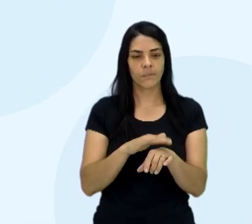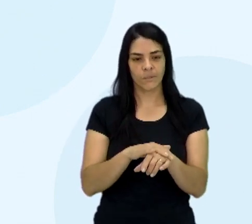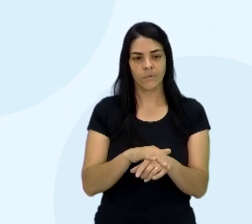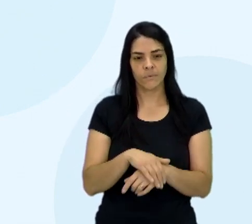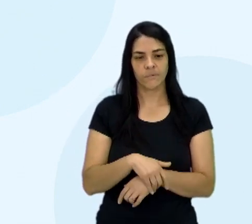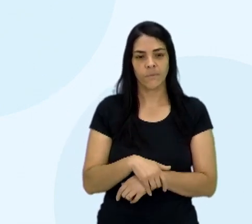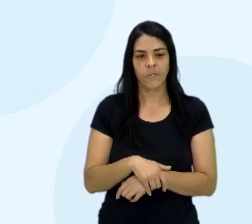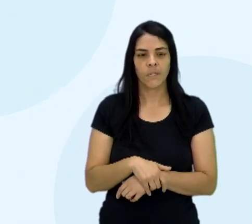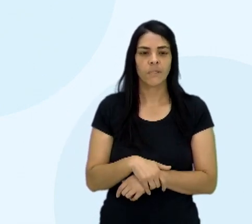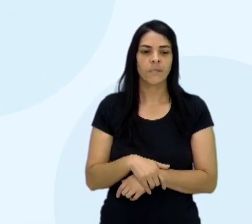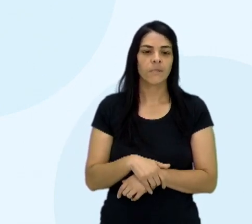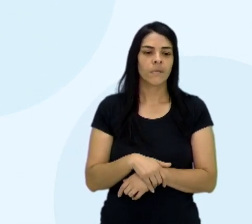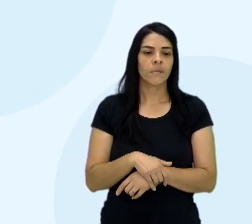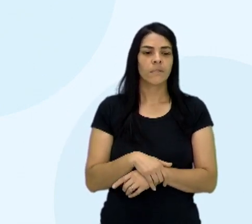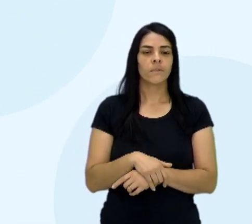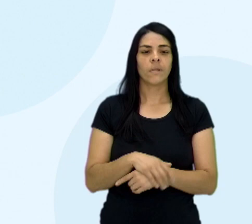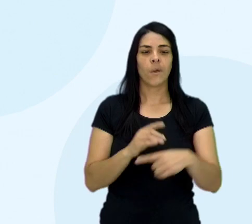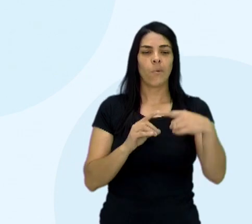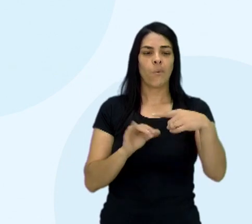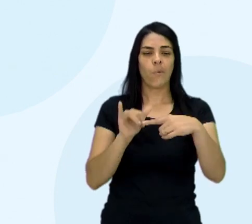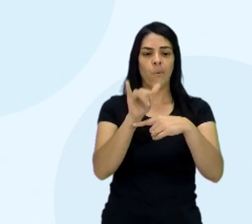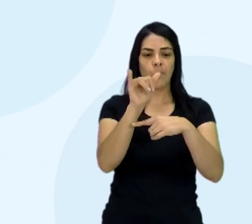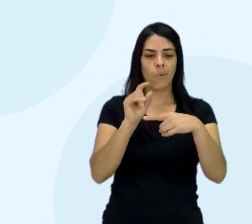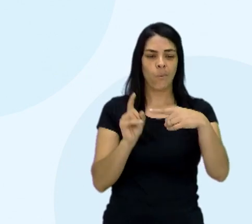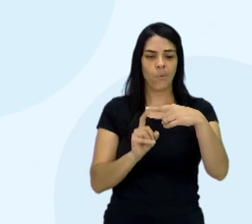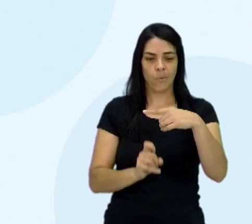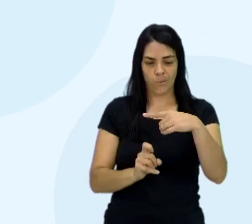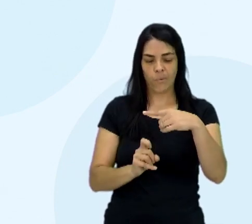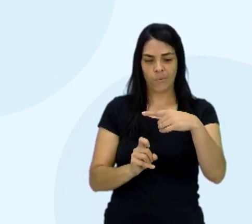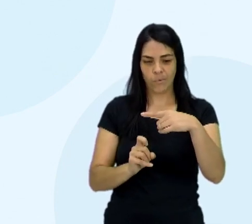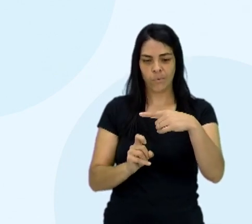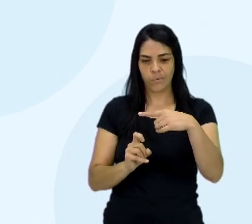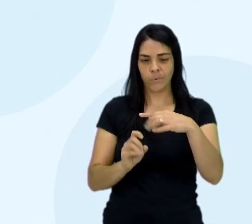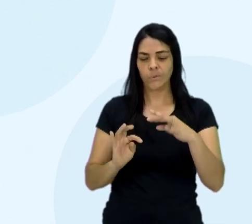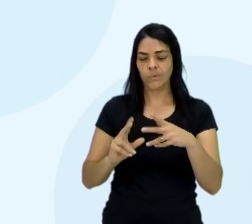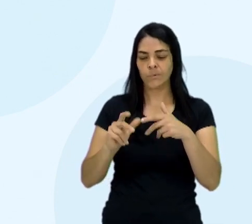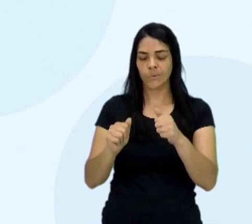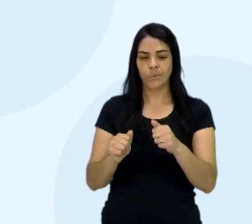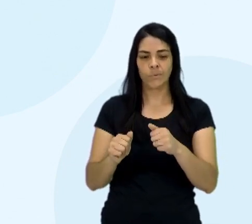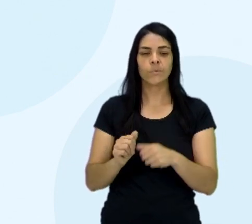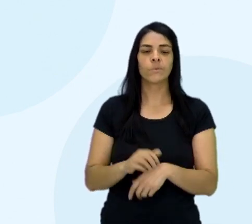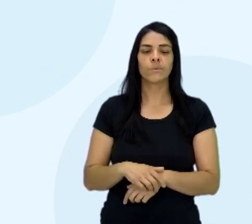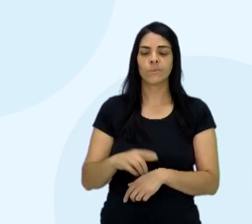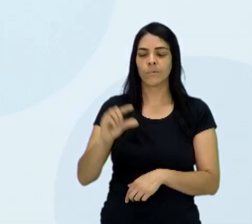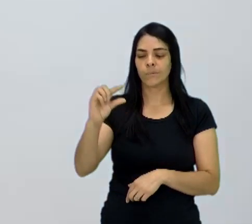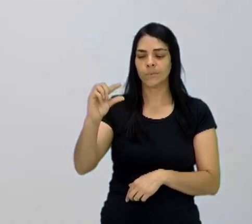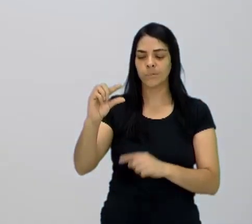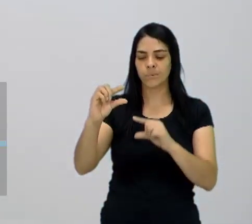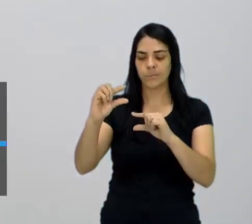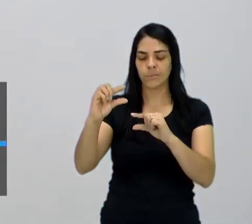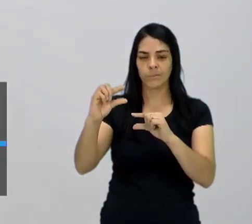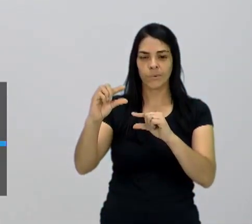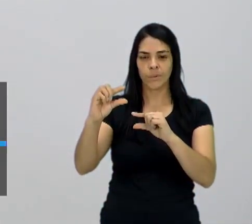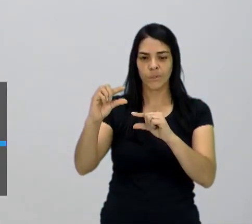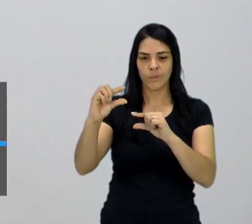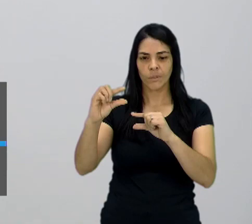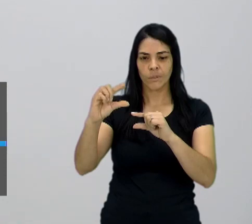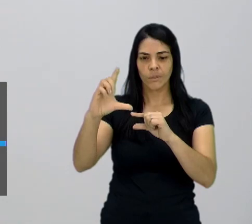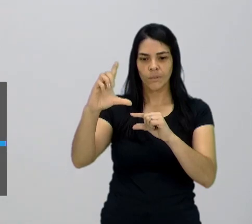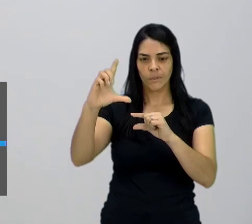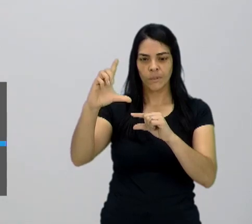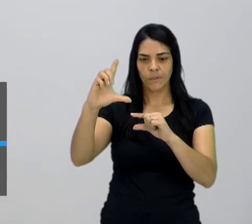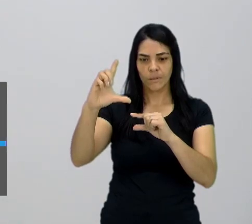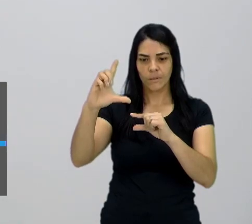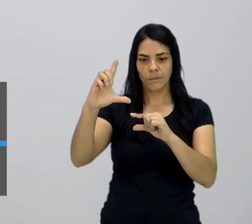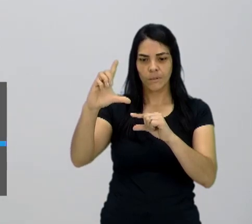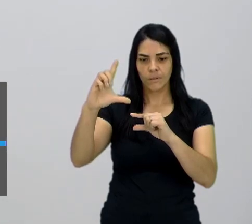tamanhão dividido por este tamanhão. Também, todos eles têm que ter o mesmo fator de tamanho. Se um pedacinho é maior que o